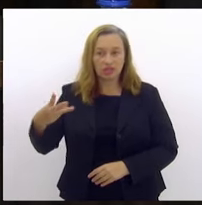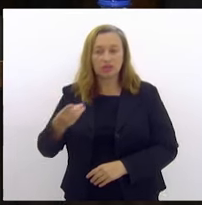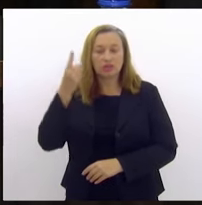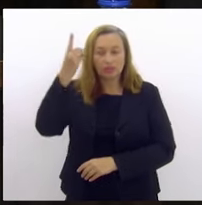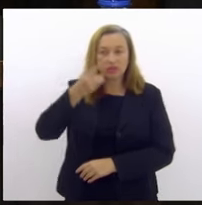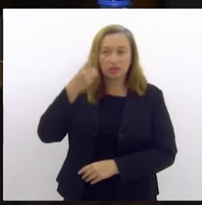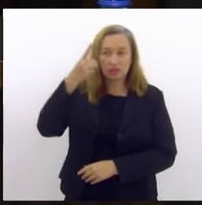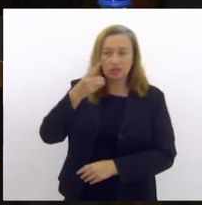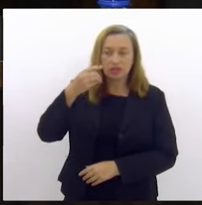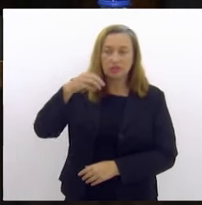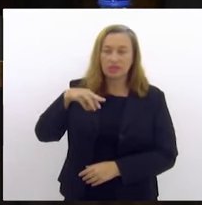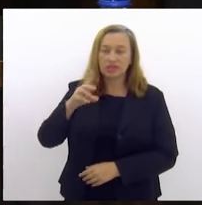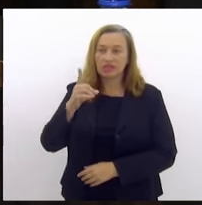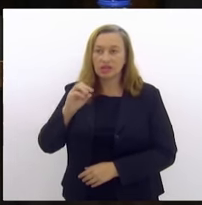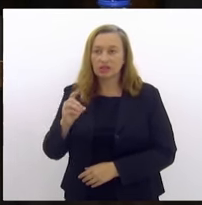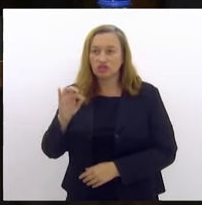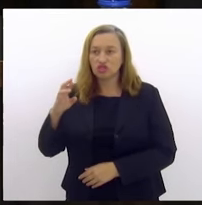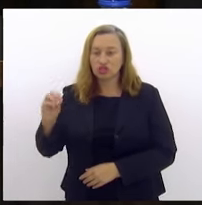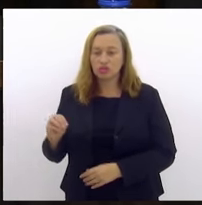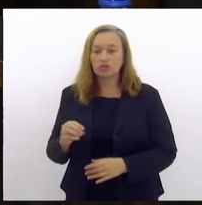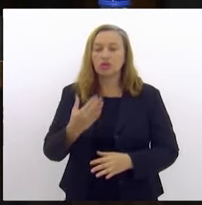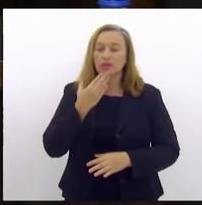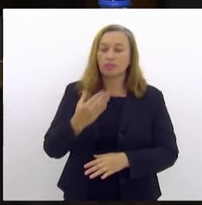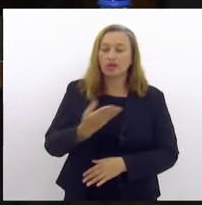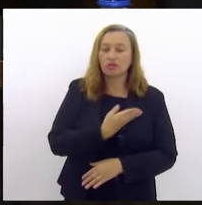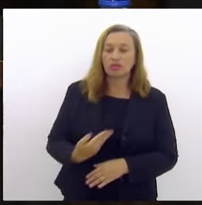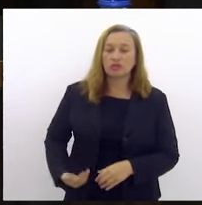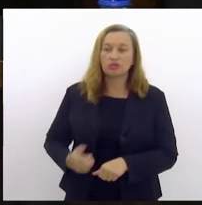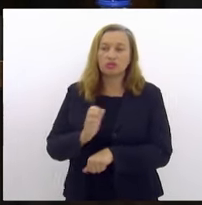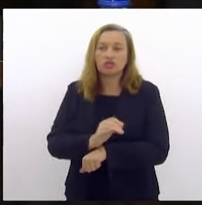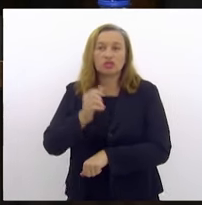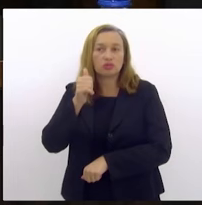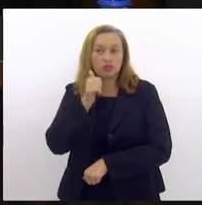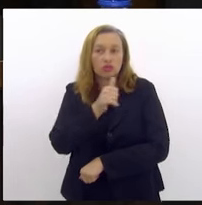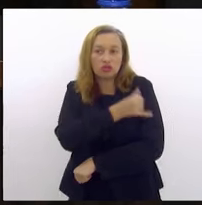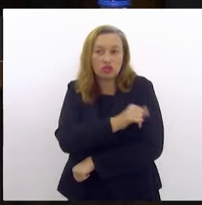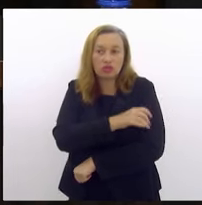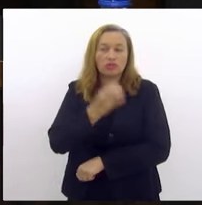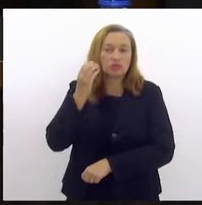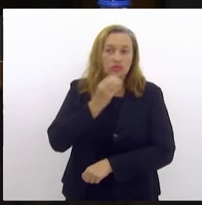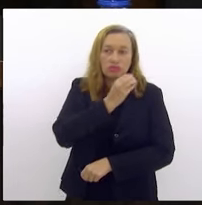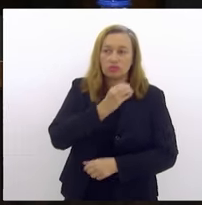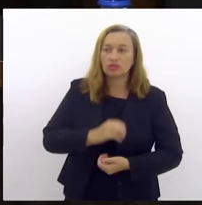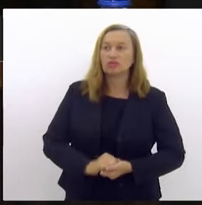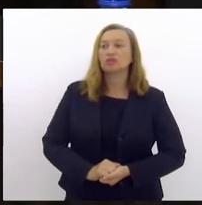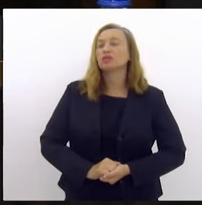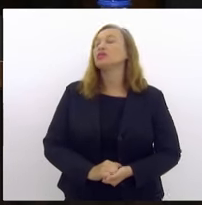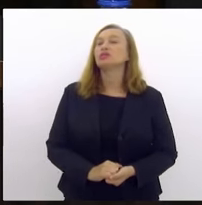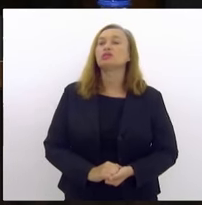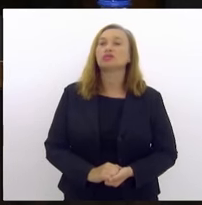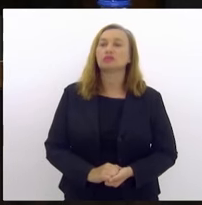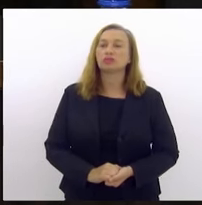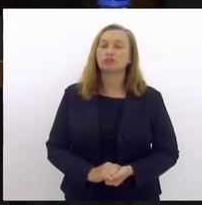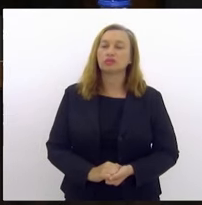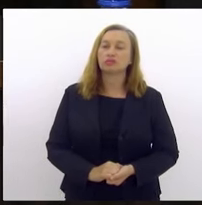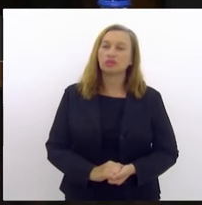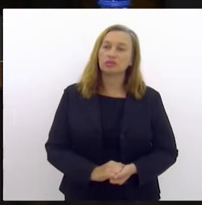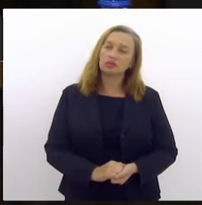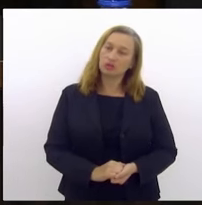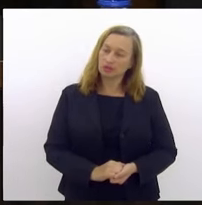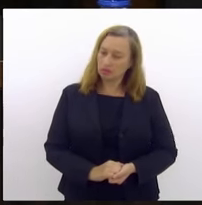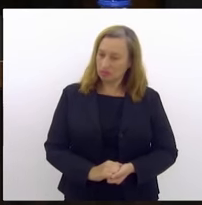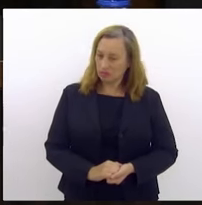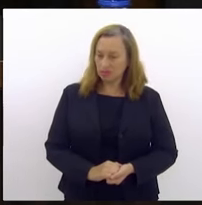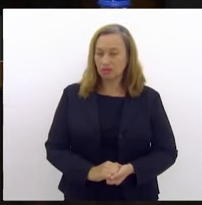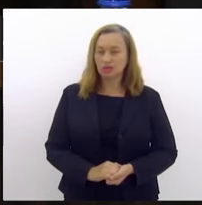134/2023, autoria do deputado Marcelo Dino, que solicita ao excelentíssimo senhor governador do estado do Rio de Janeiro, governador Cláudio Bonfim de Castro e Silva,